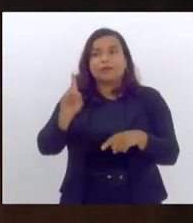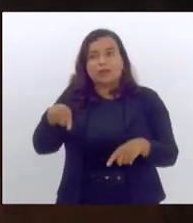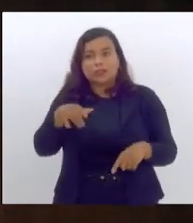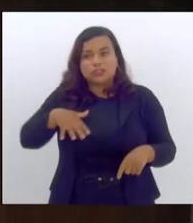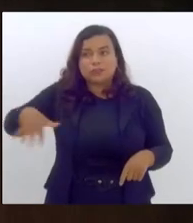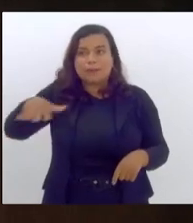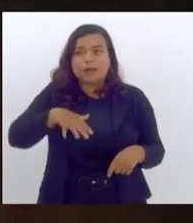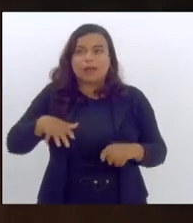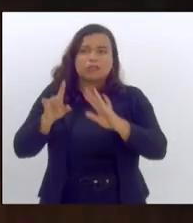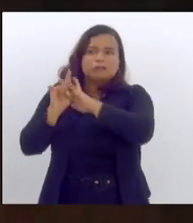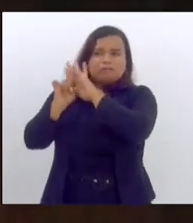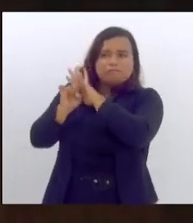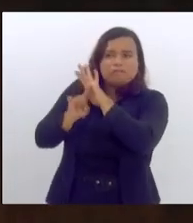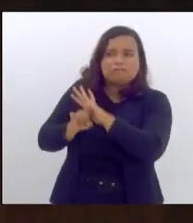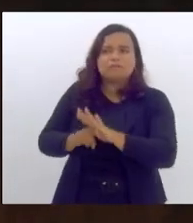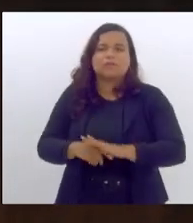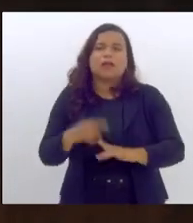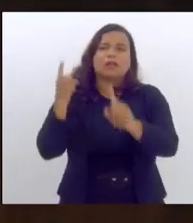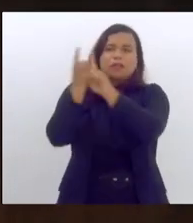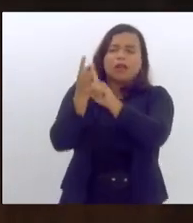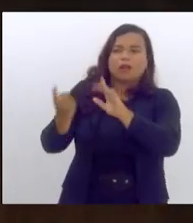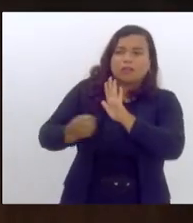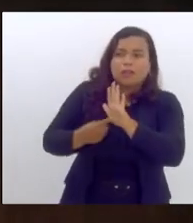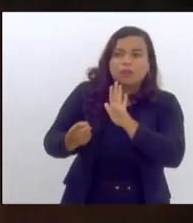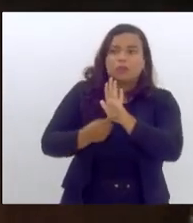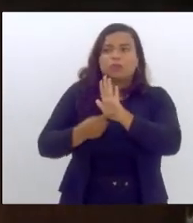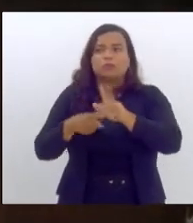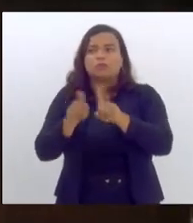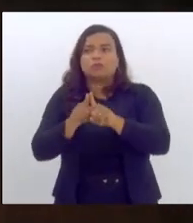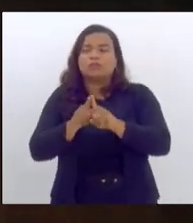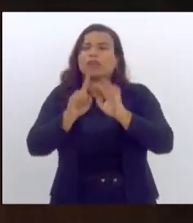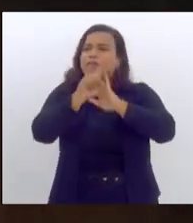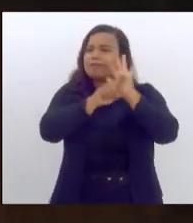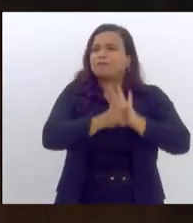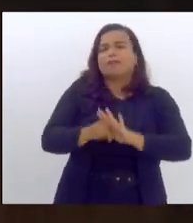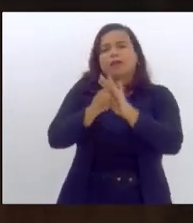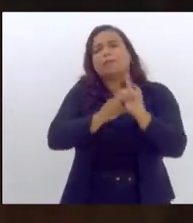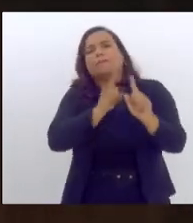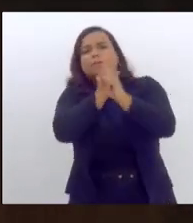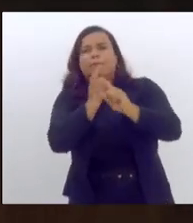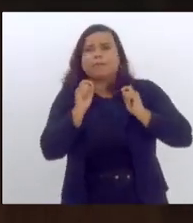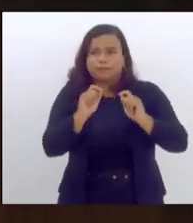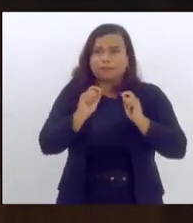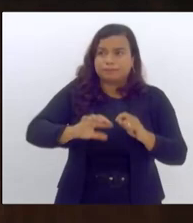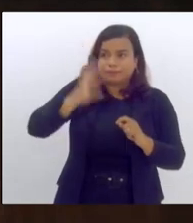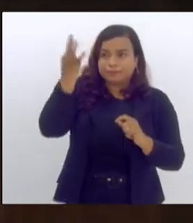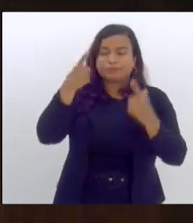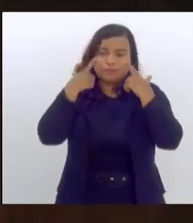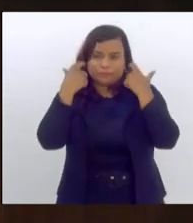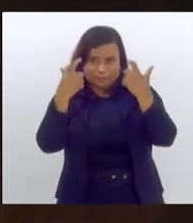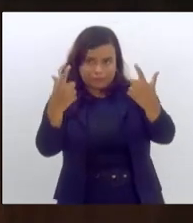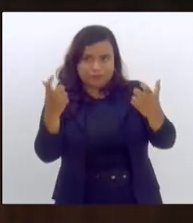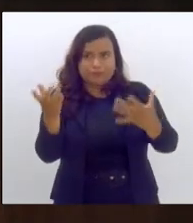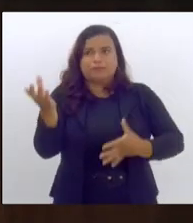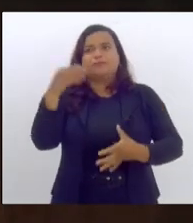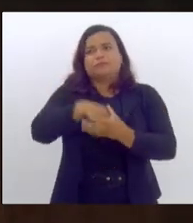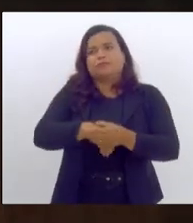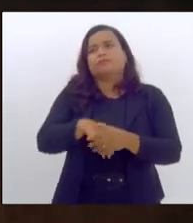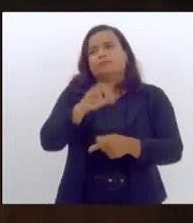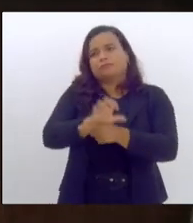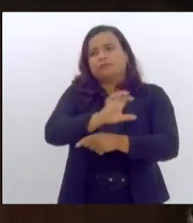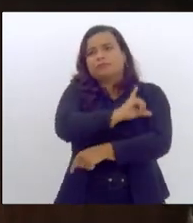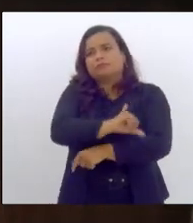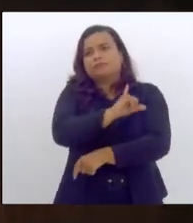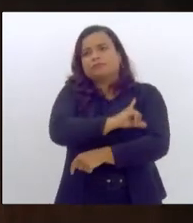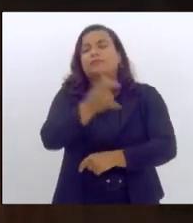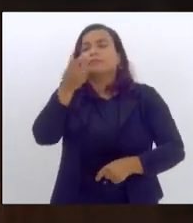de apuração, de denúncia, de verificação de casos de violência praticado no Estado do Rio de